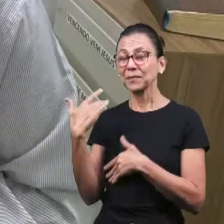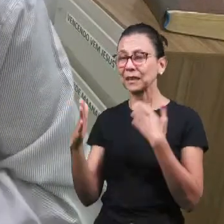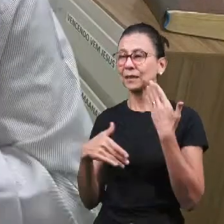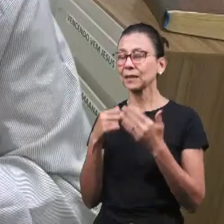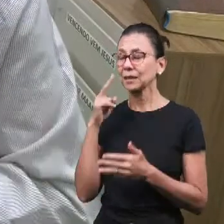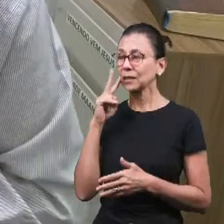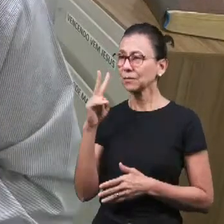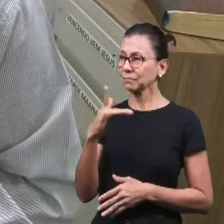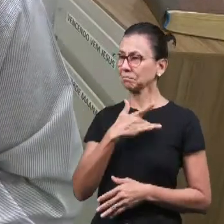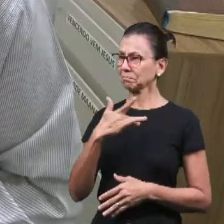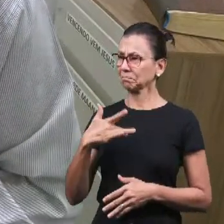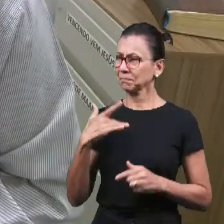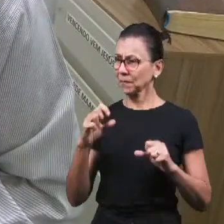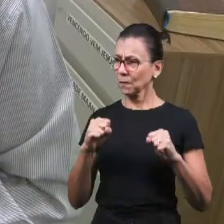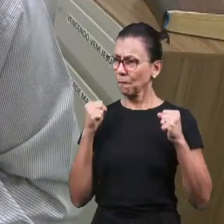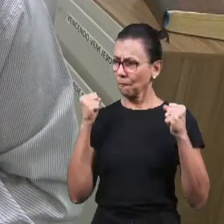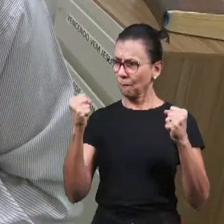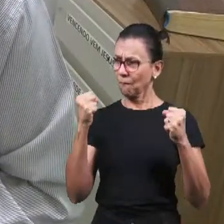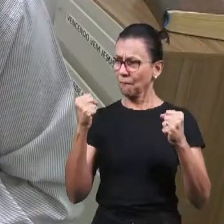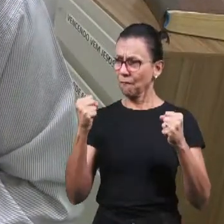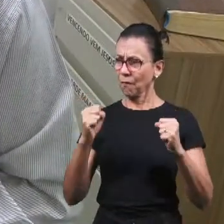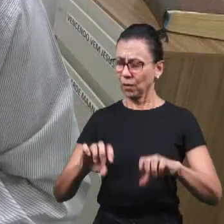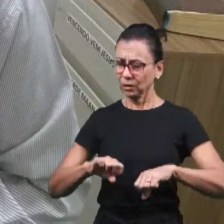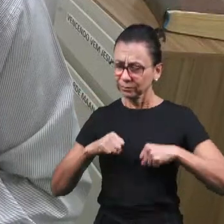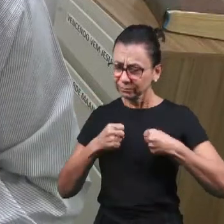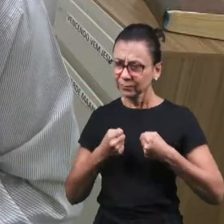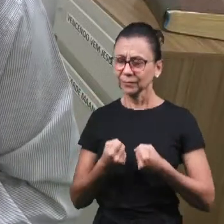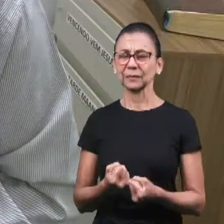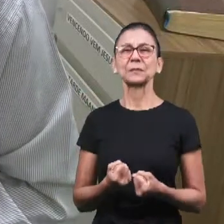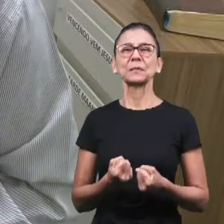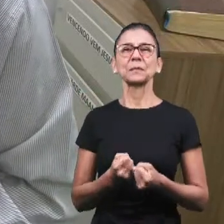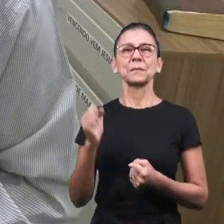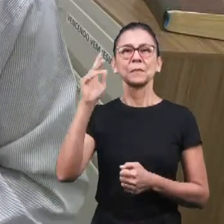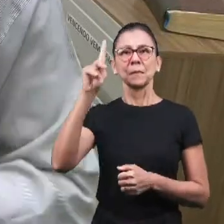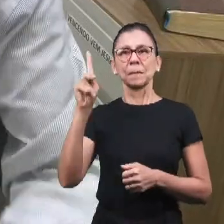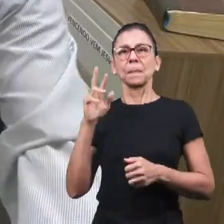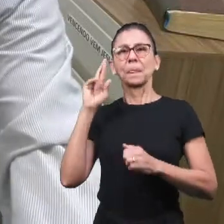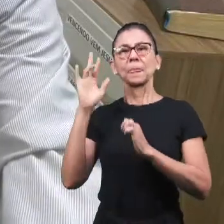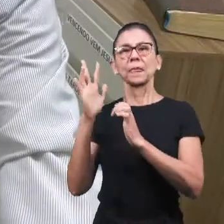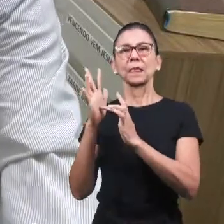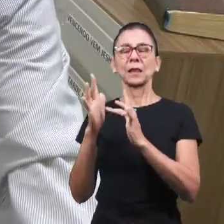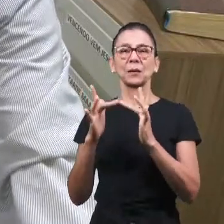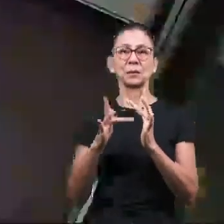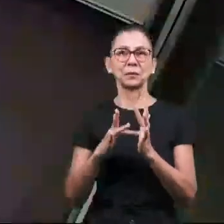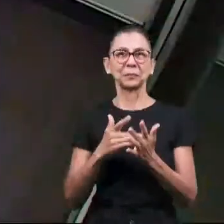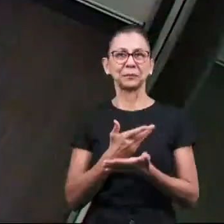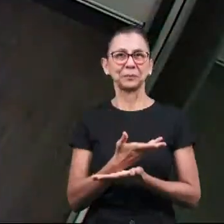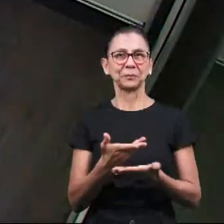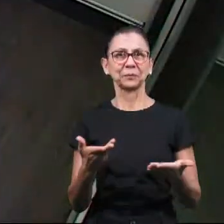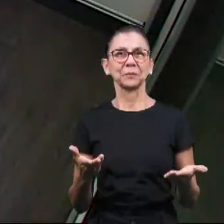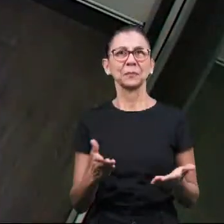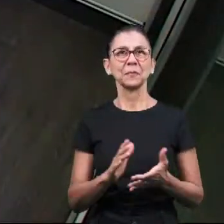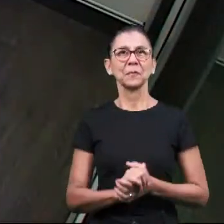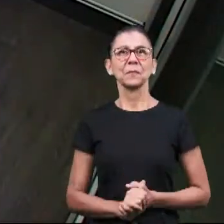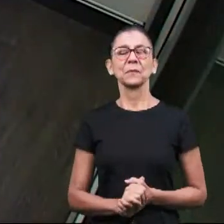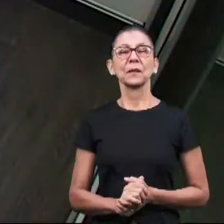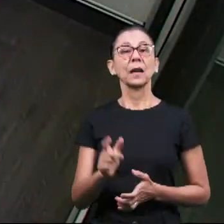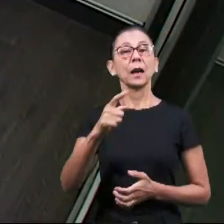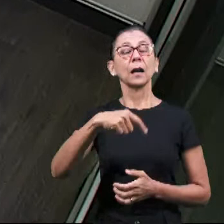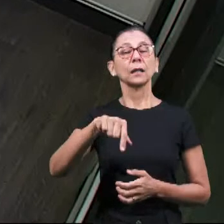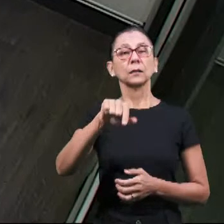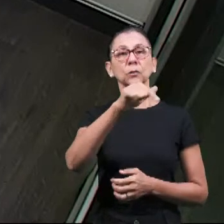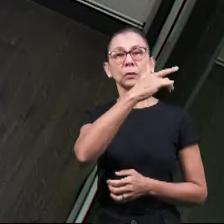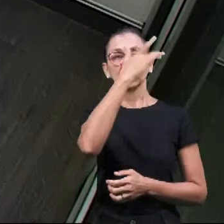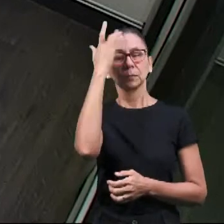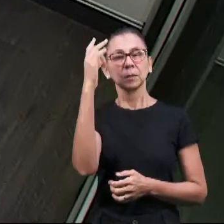forte, revigorado, mais uma vez conosco aqui na Rádio Manaim. A paz do Senhor, pastor. Glória a Deus, a paz do Senhor, Kleber, a paz do Senhor a todos os irmãos e